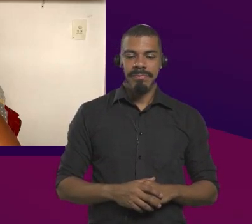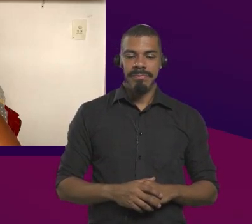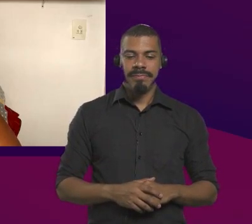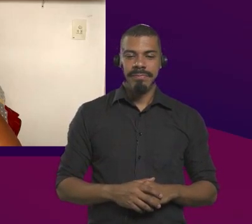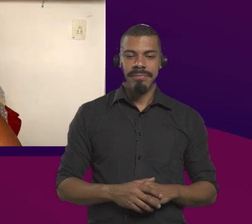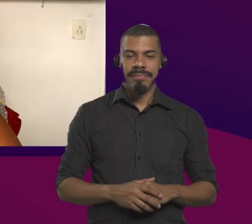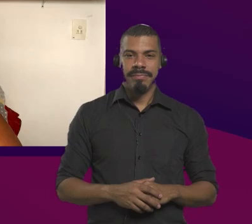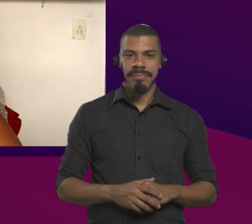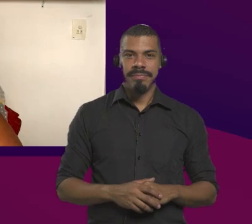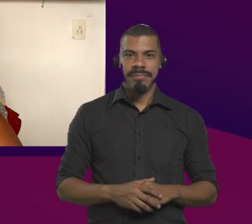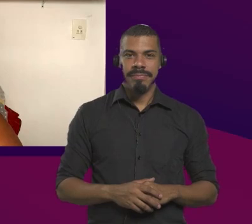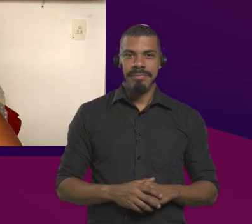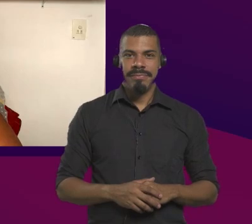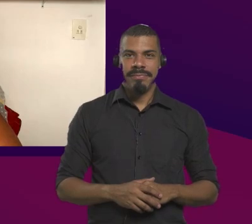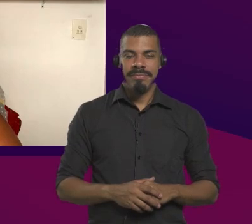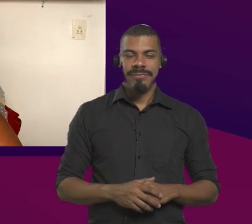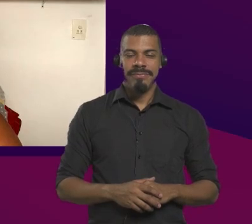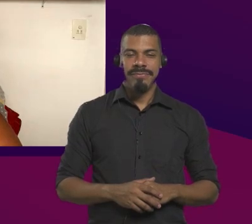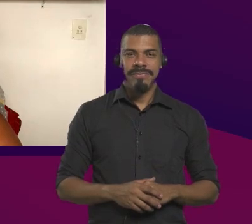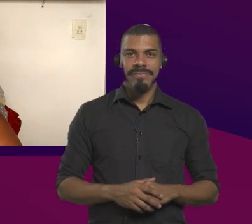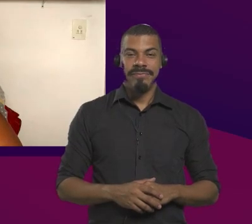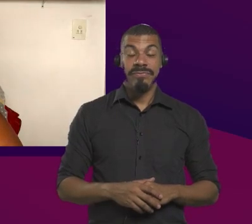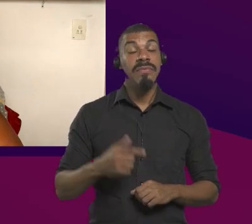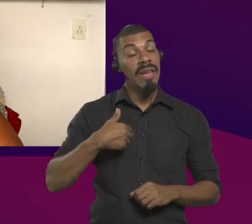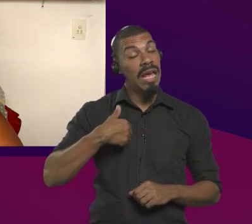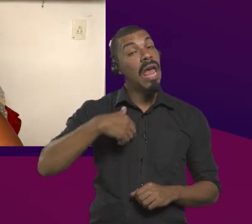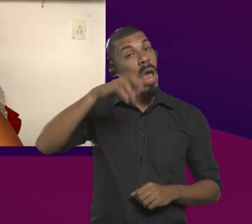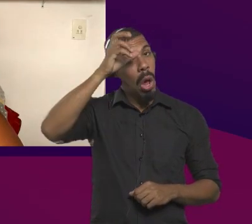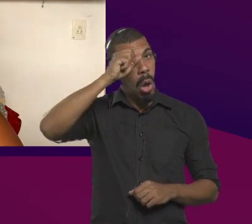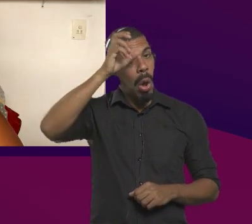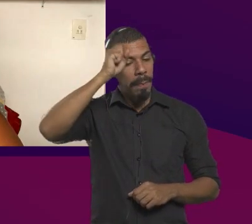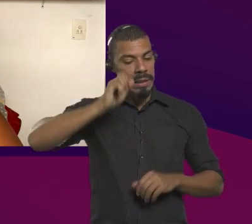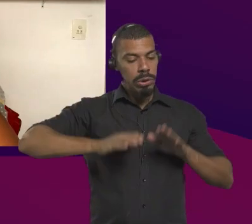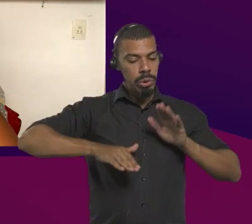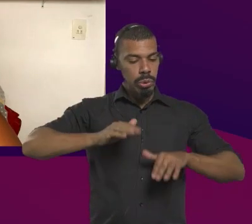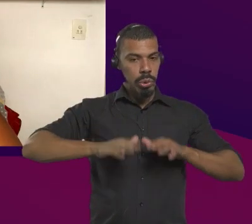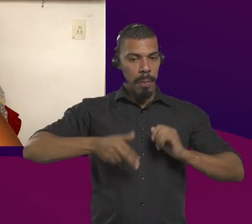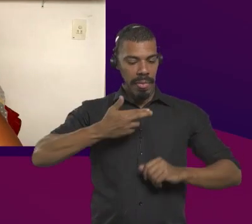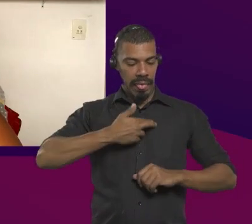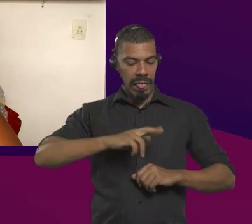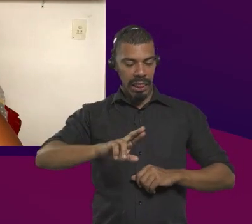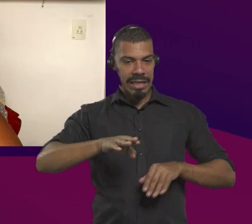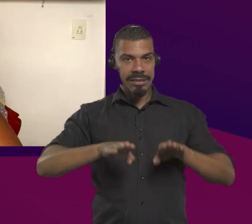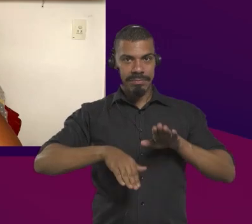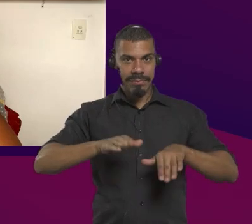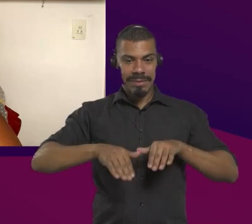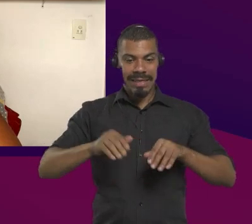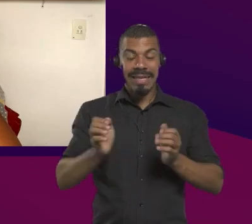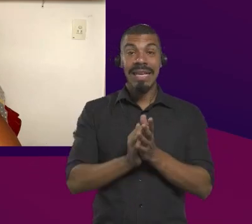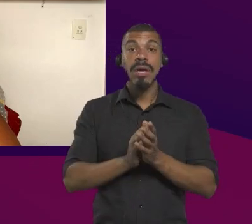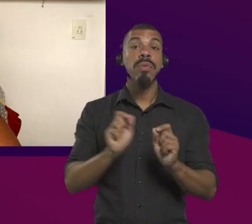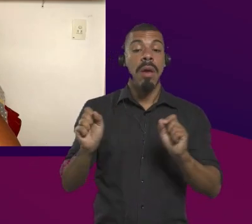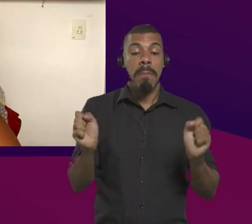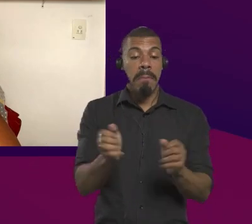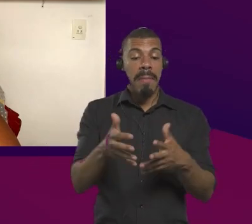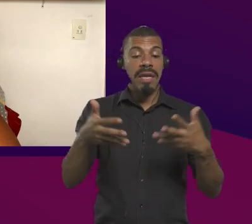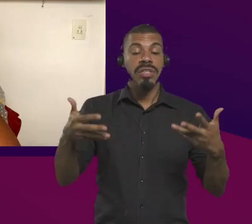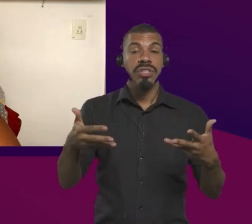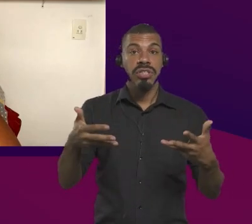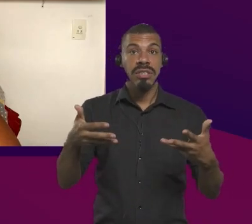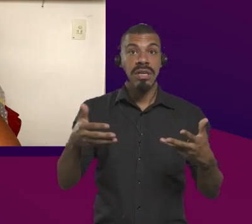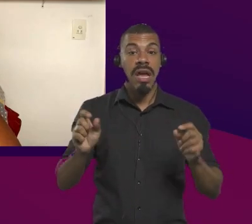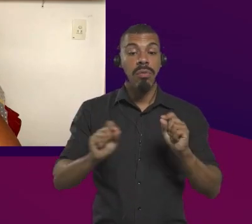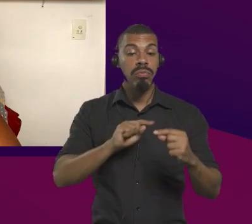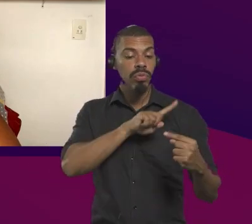Eu me muto porque eu não quero atrapalhar os outros. Eu aprendi no candomblé que magia é intenção. Eu sou do candomblé, né?